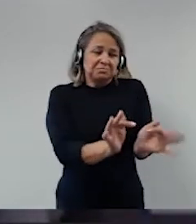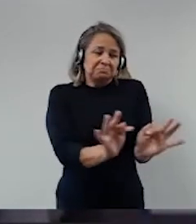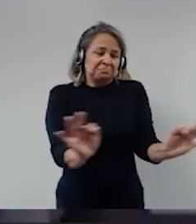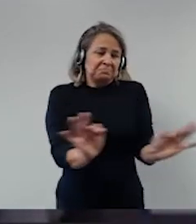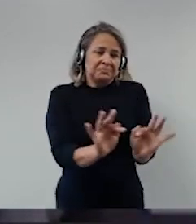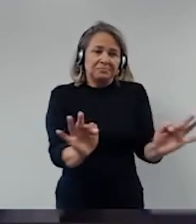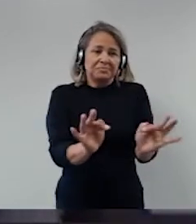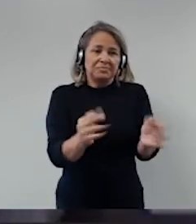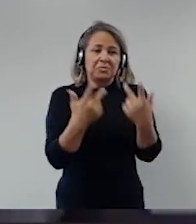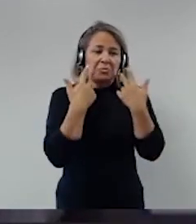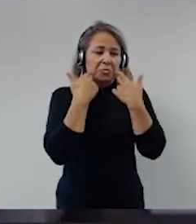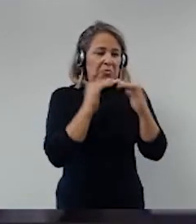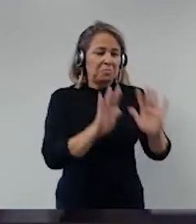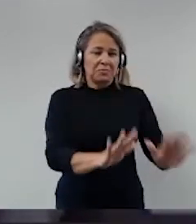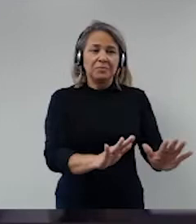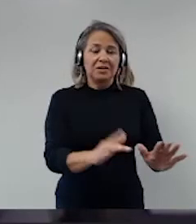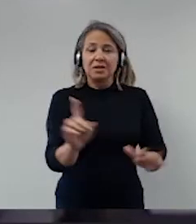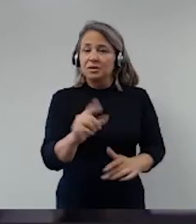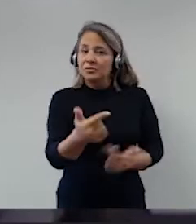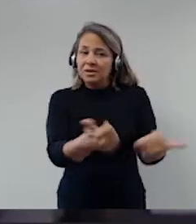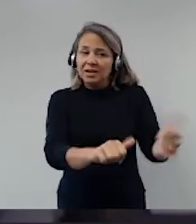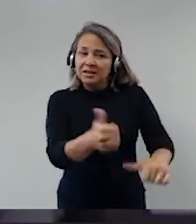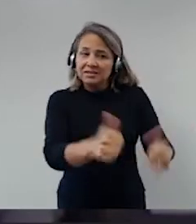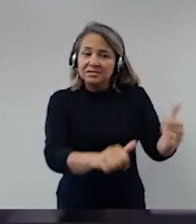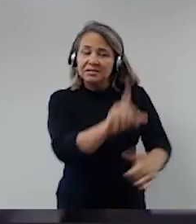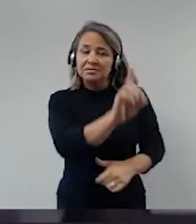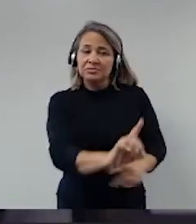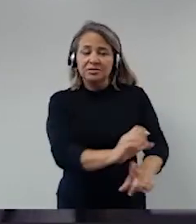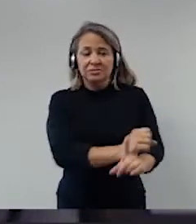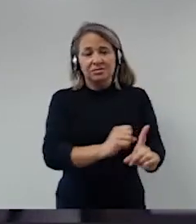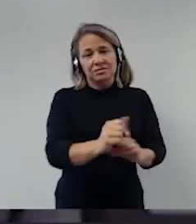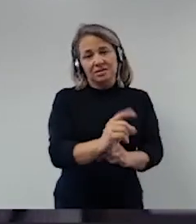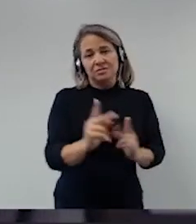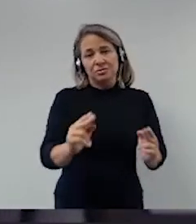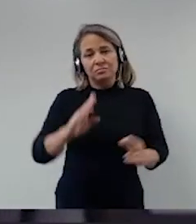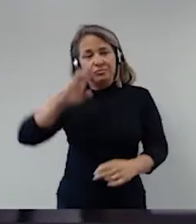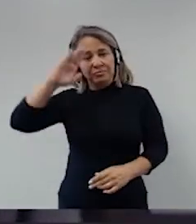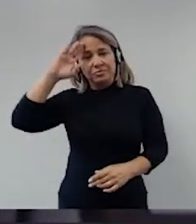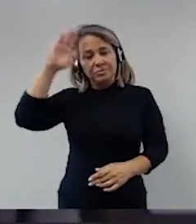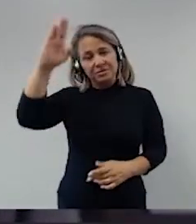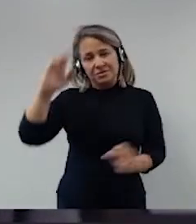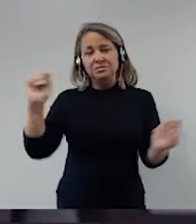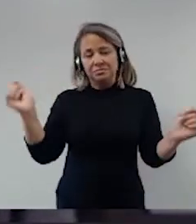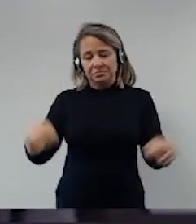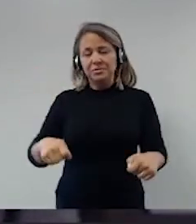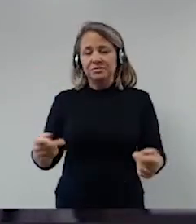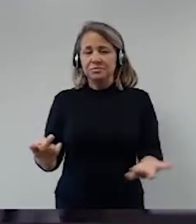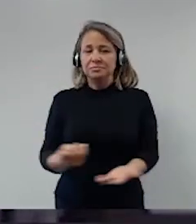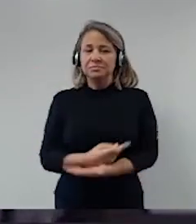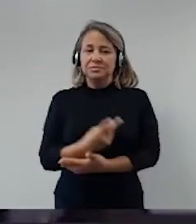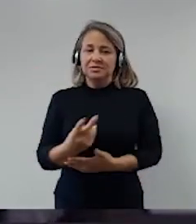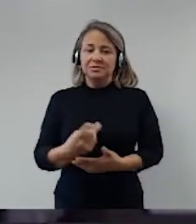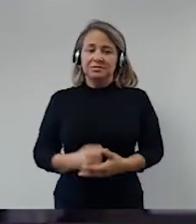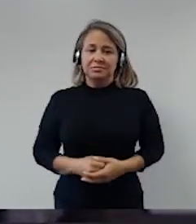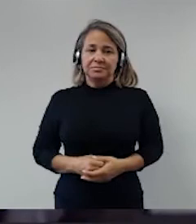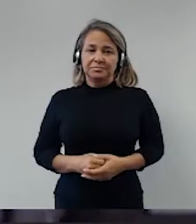comum que não analisará os direitos sociais como fundamentais, como deve ser, né? Mas a